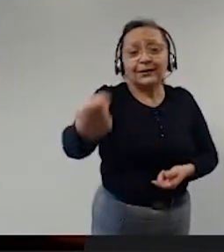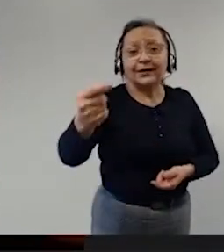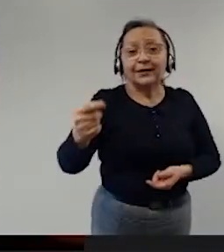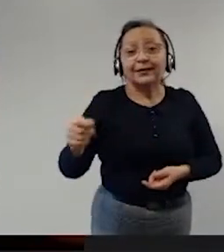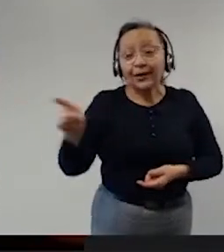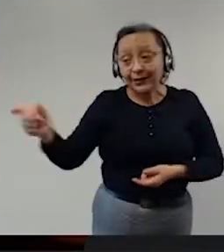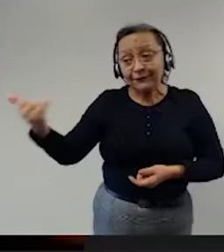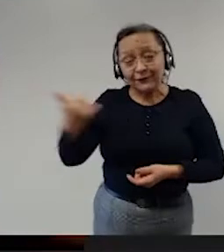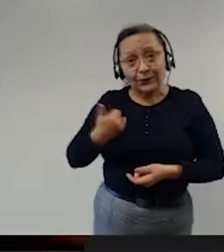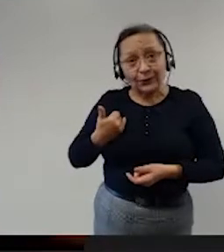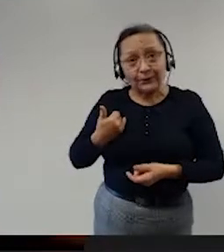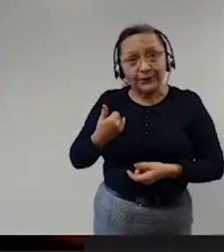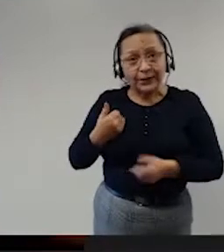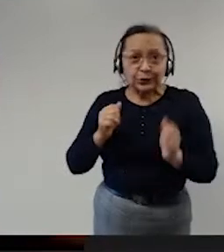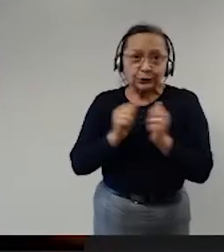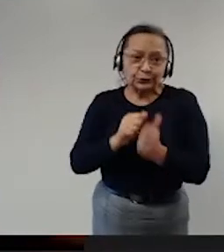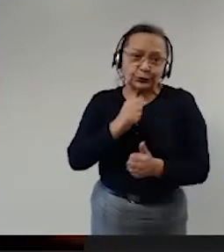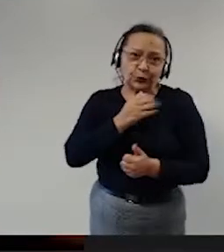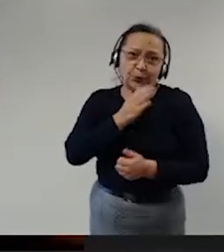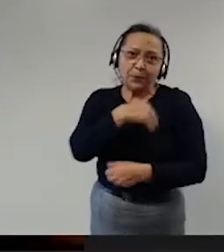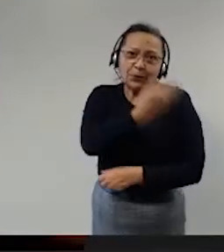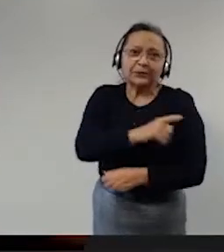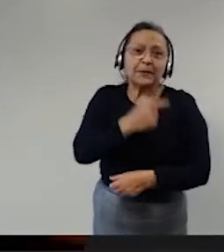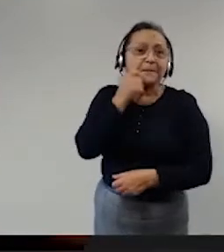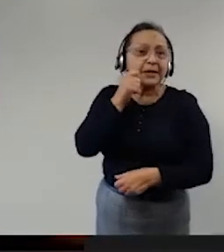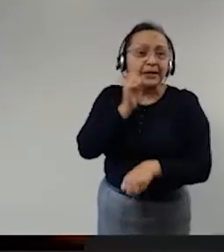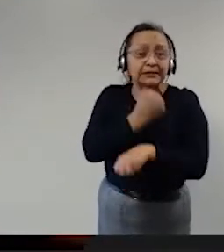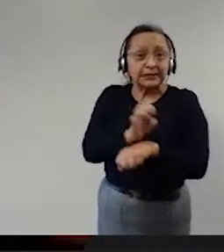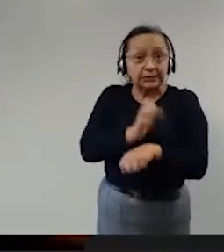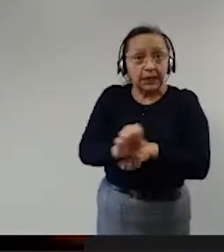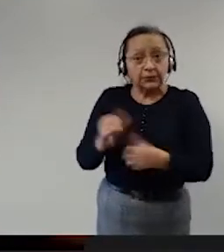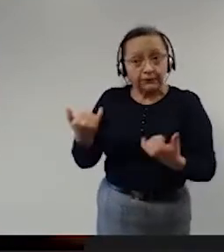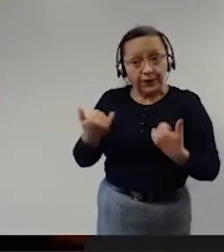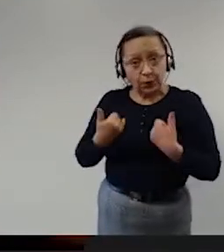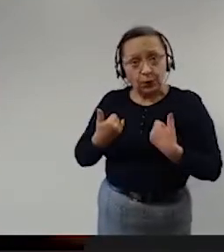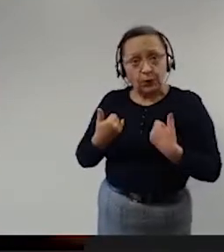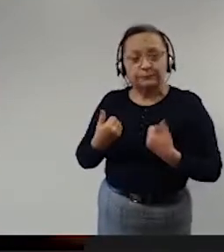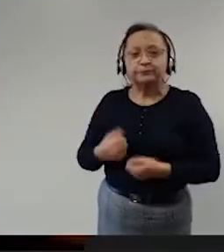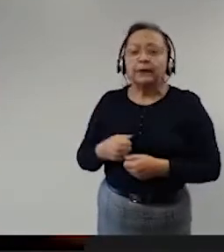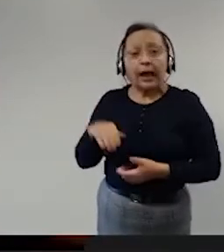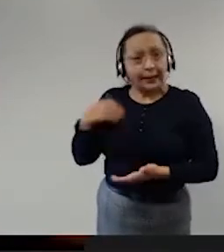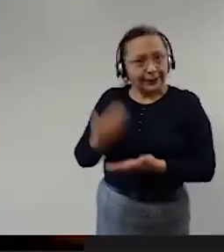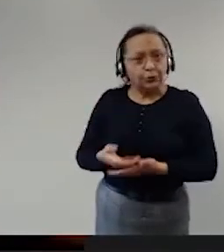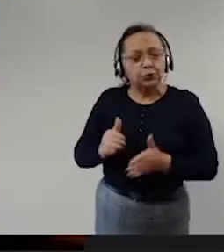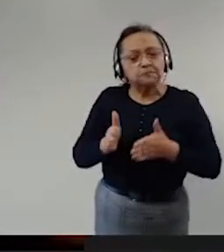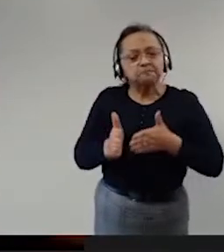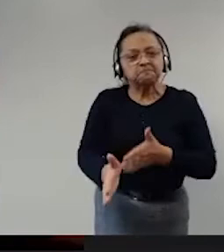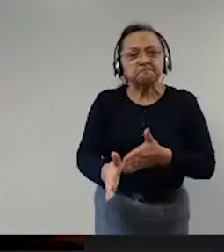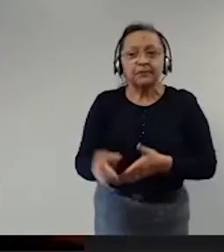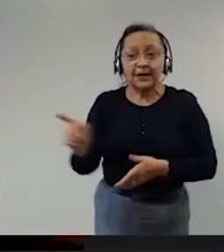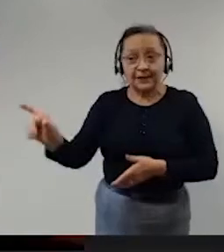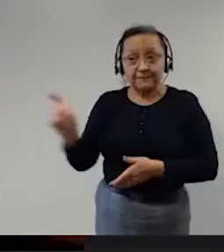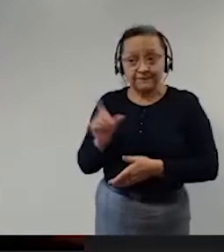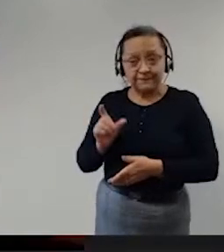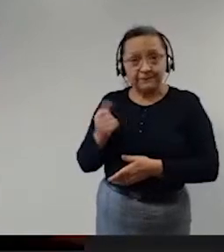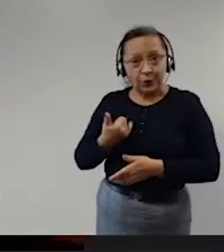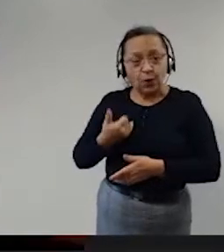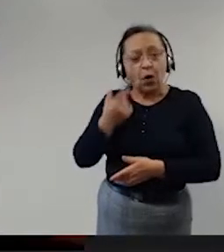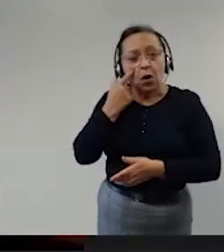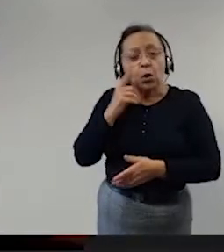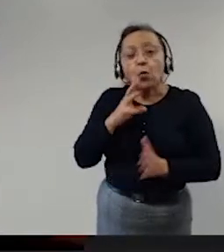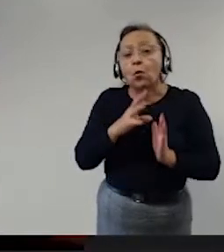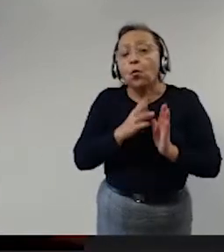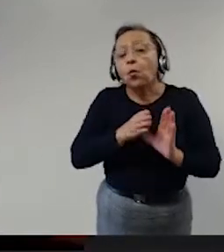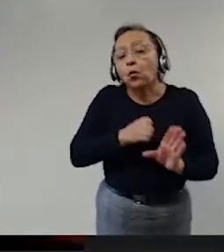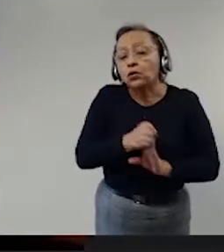estava comigo, que era minha estagiária, e disse para mim, na verdade, também, tanto é que eu sigo isso muito, ele falou, olha, um exemplo que eu daria,